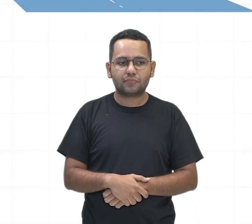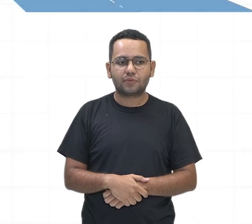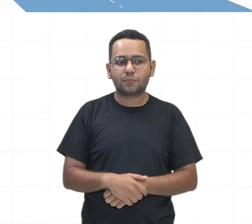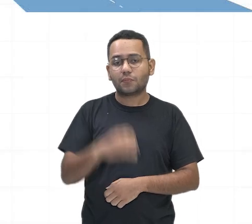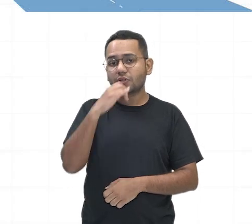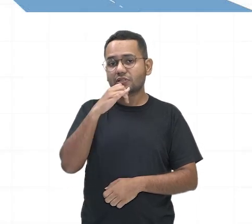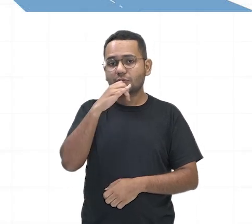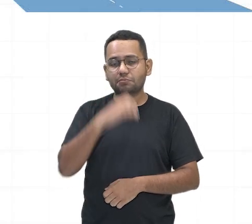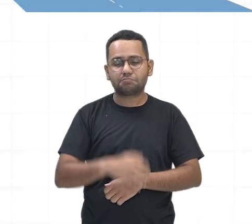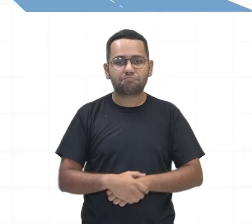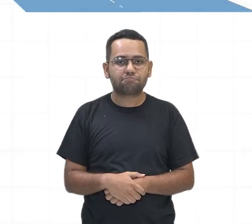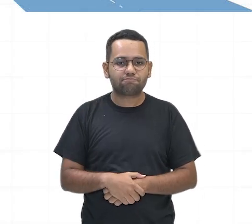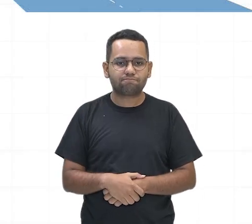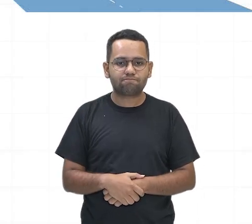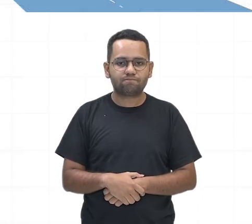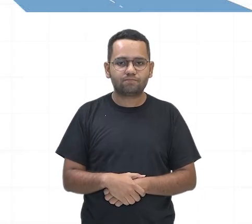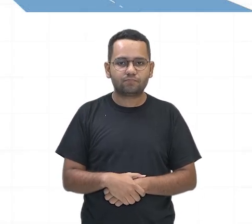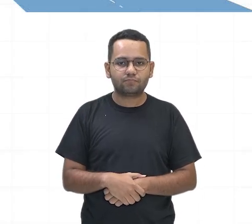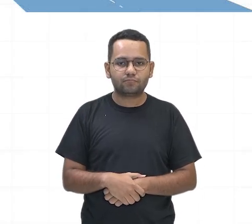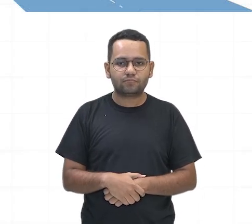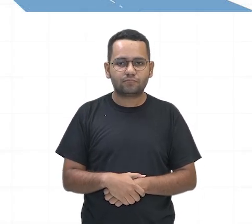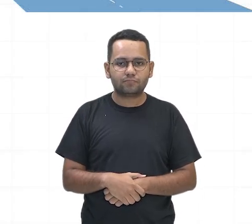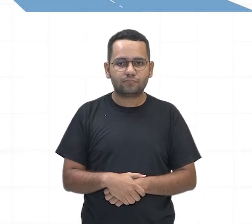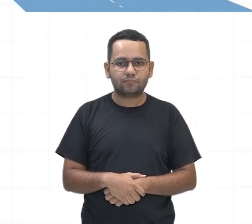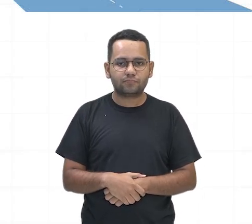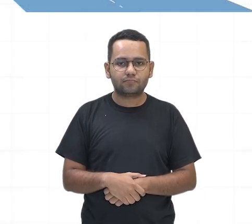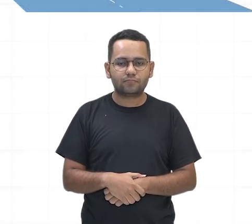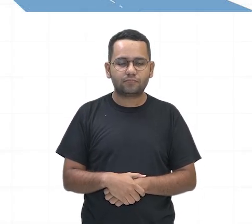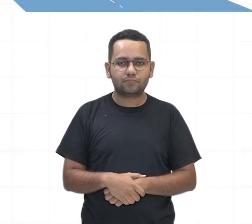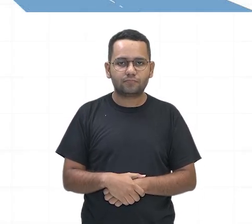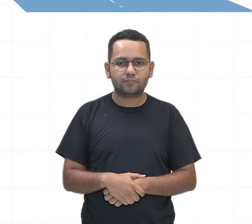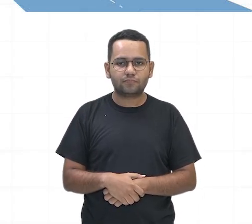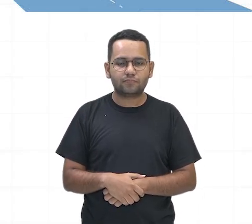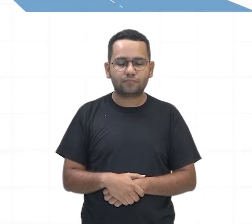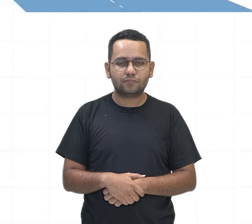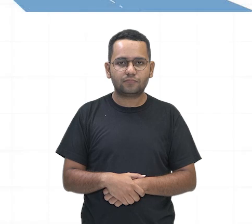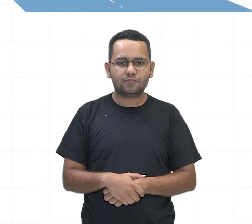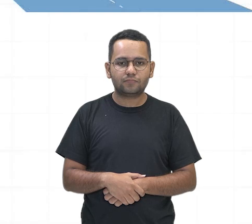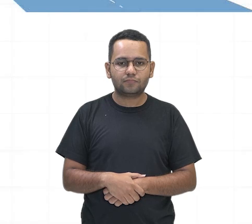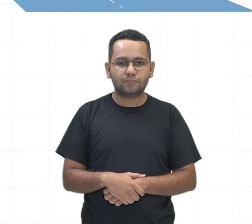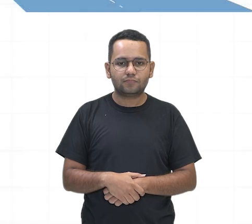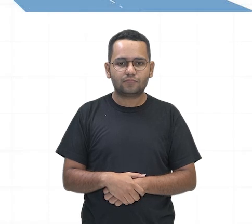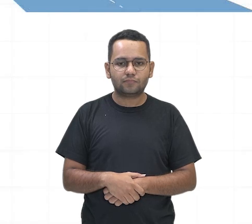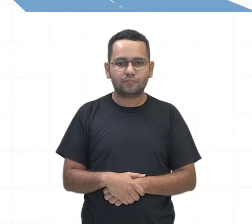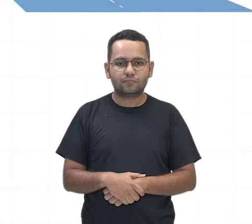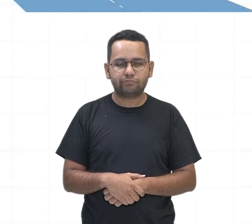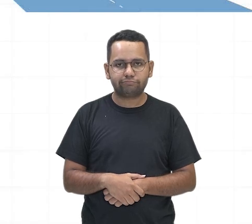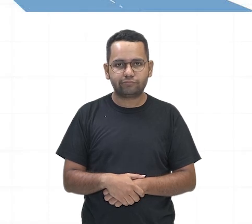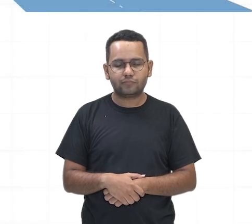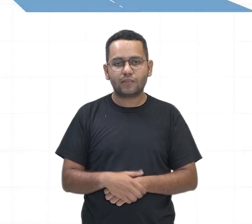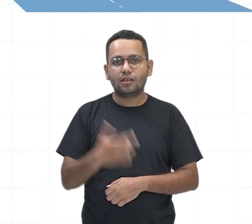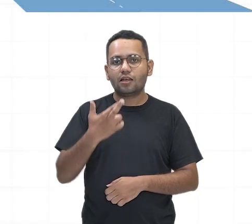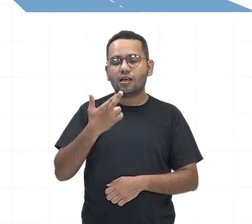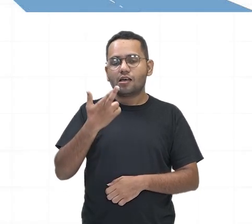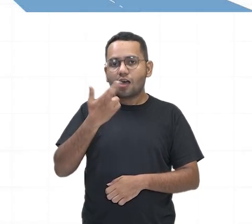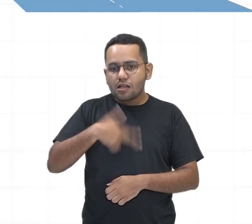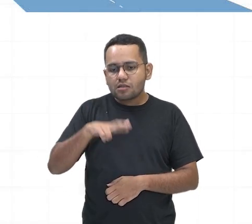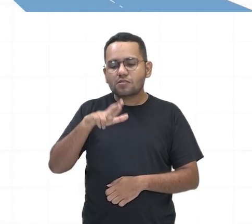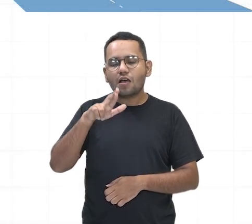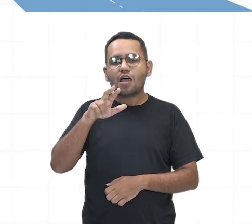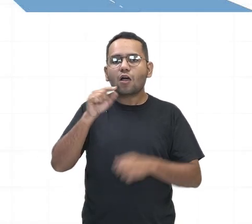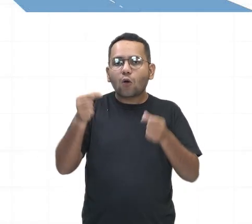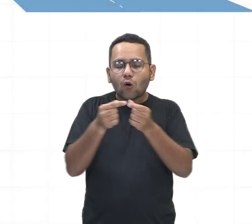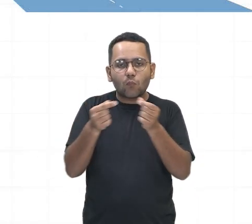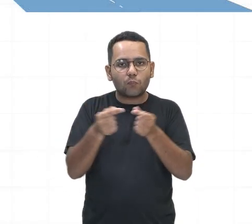disciplina, é a religião que será um dos principais transmissores dos valores que nós vamos ter na